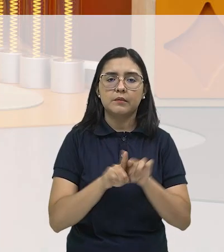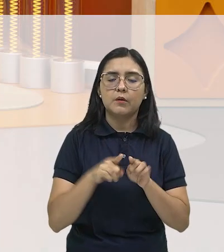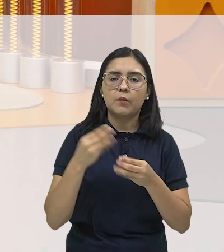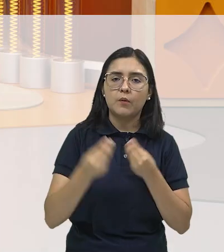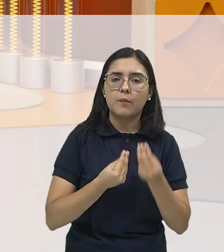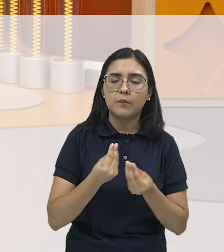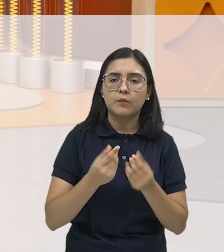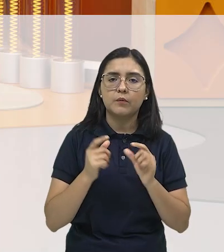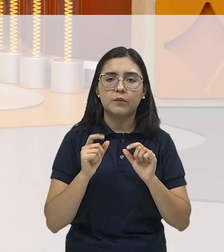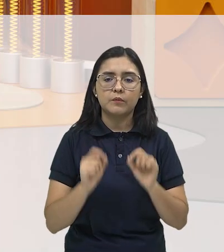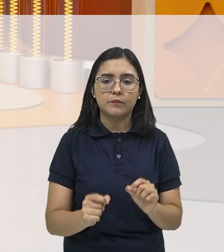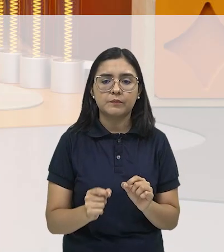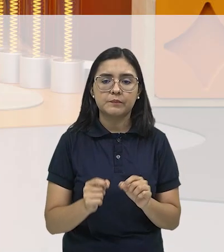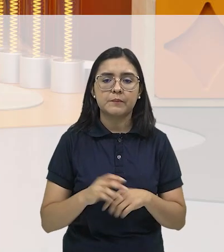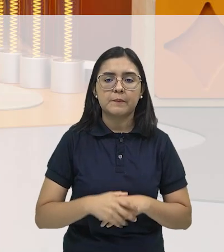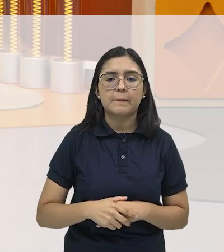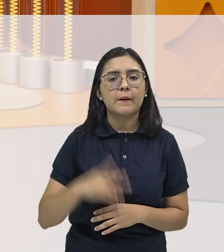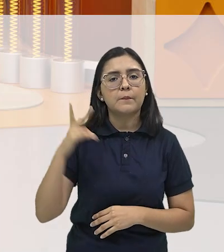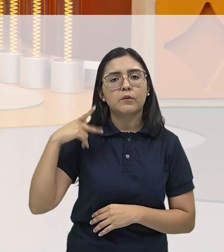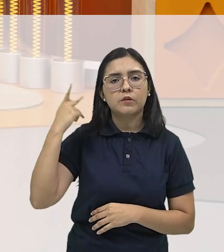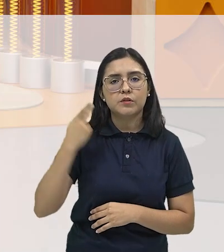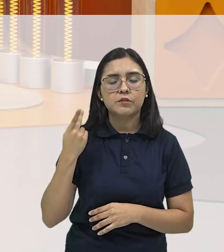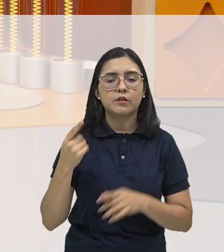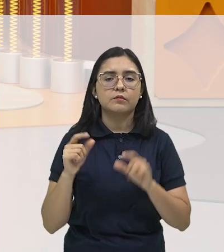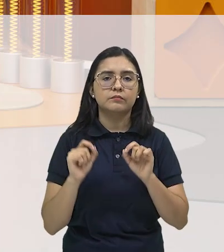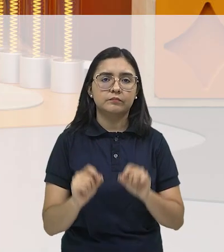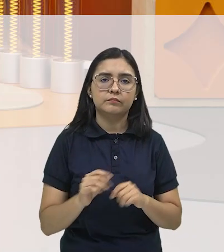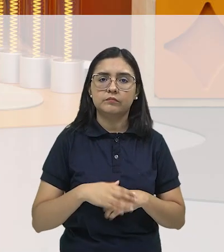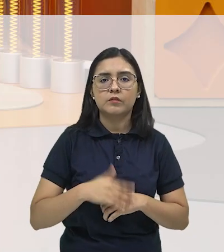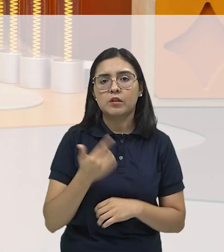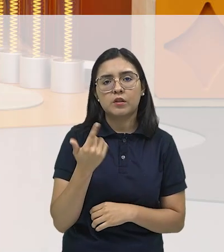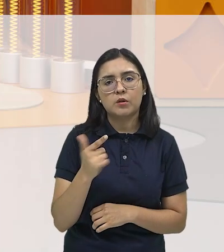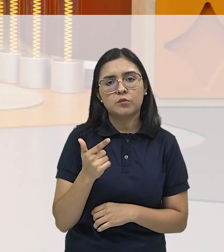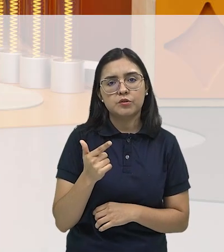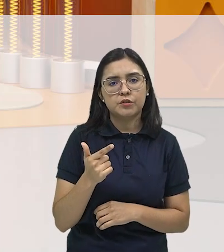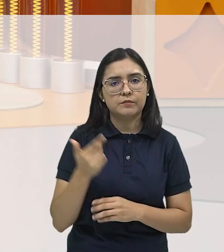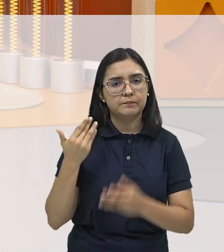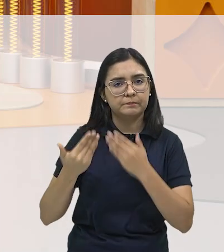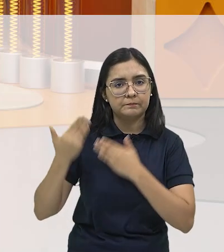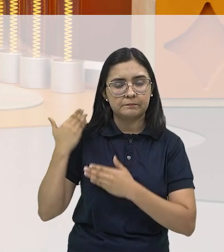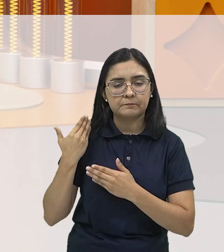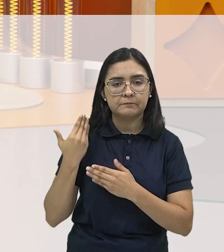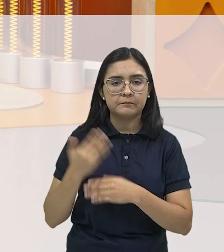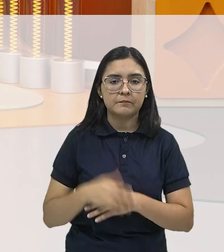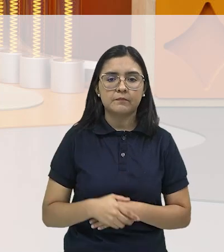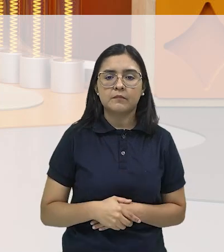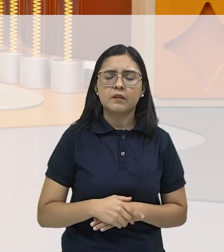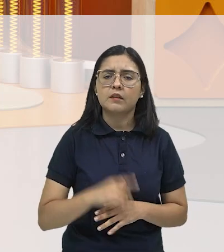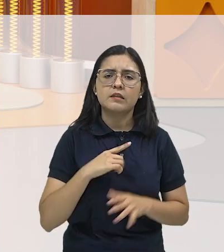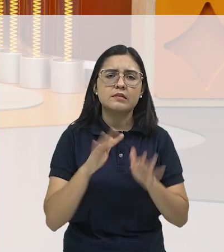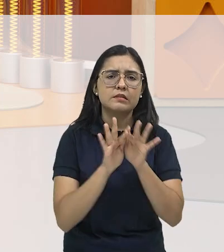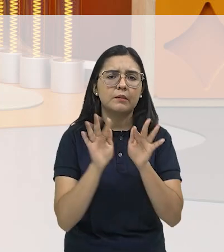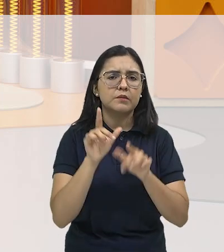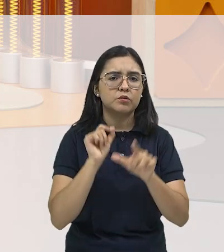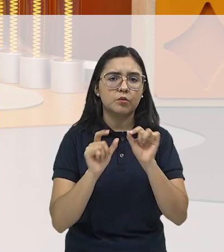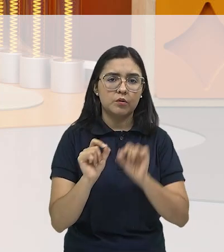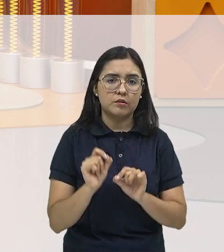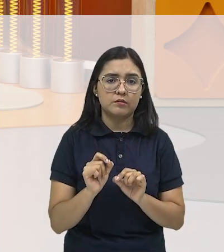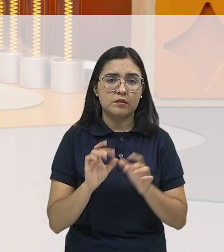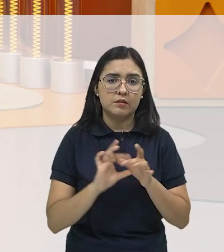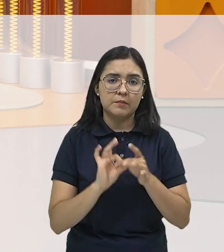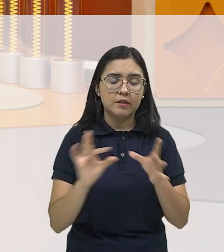como produzir, né, como construir uma casa, isso não existia. Nas mais simples escolhas do dia a dia,